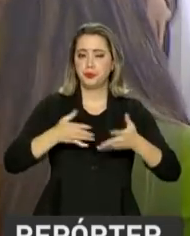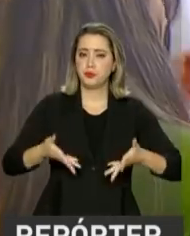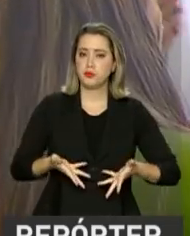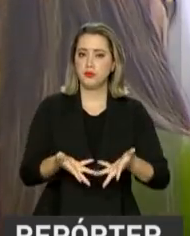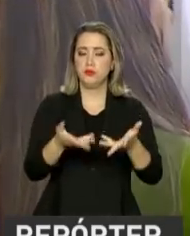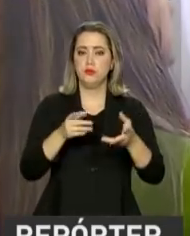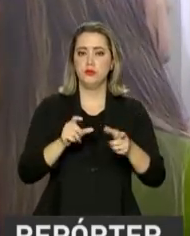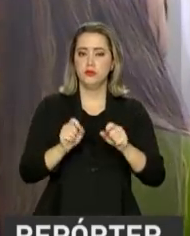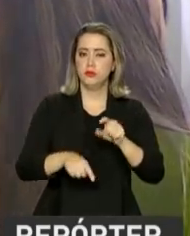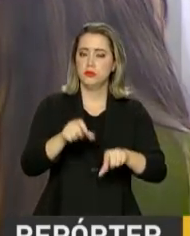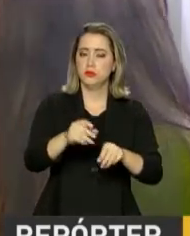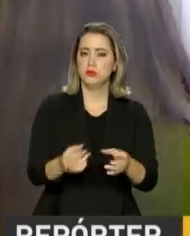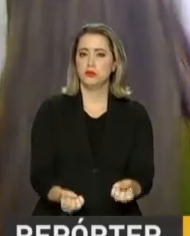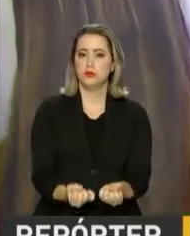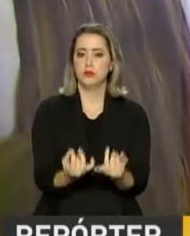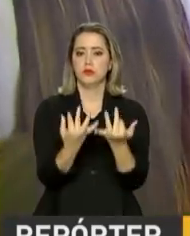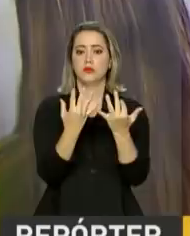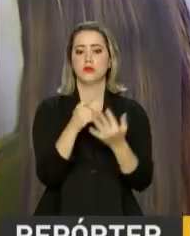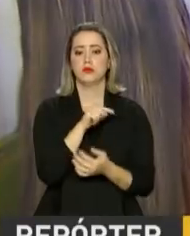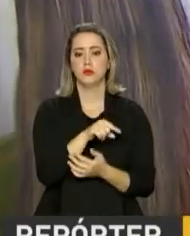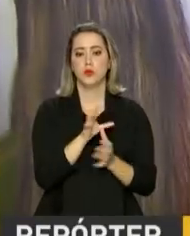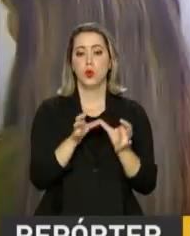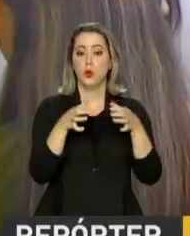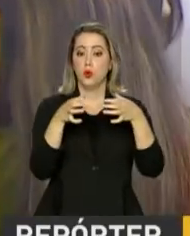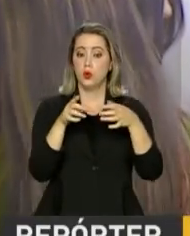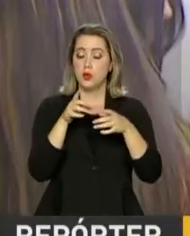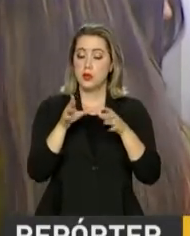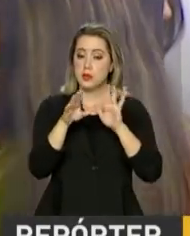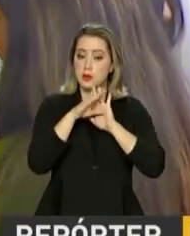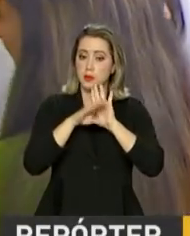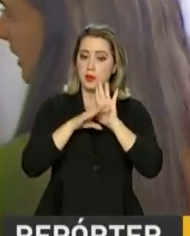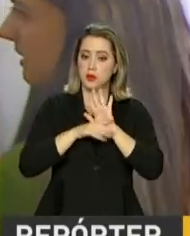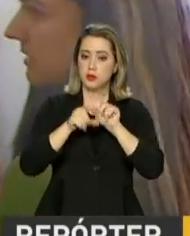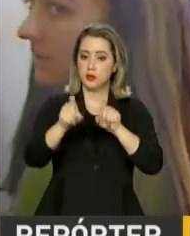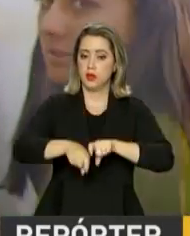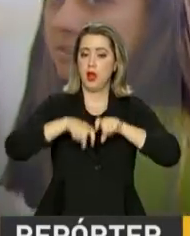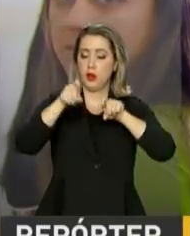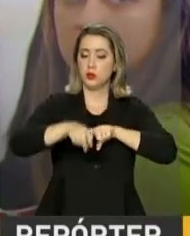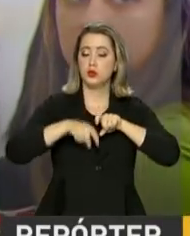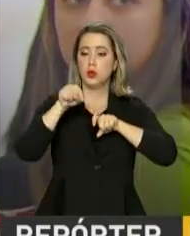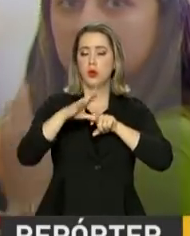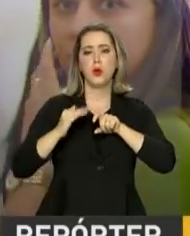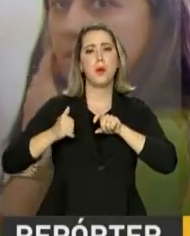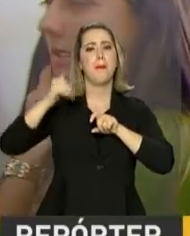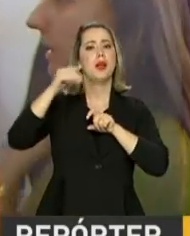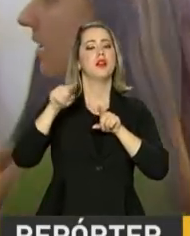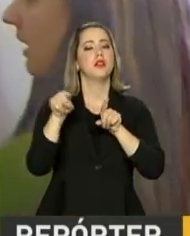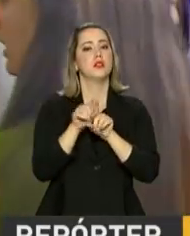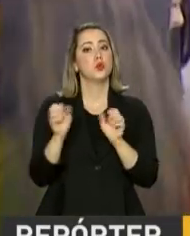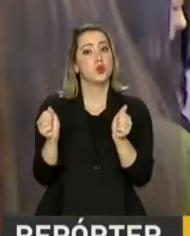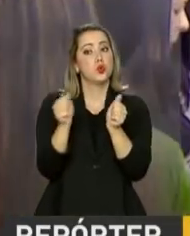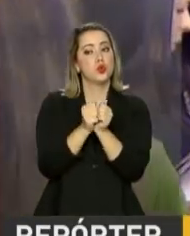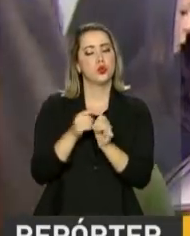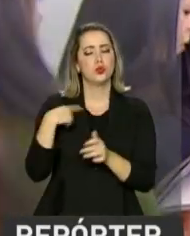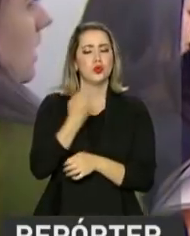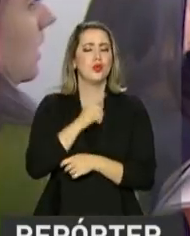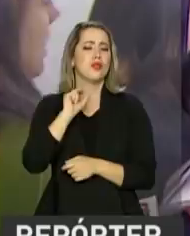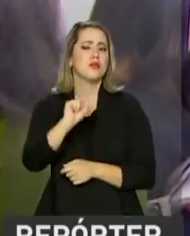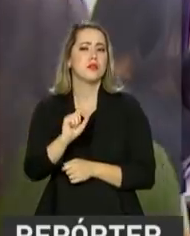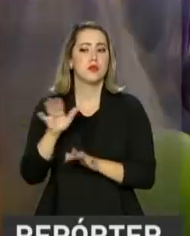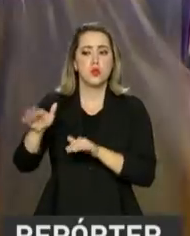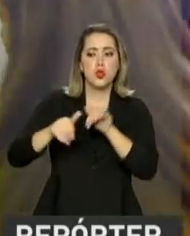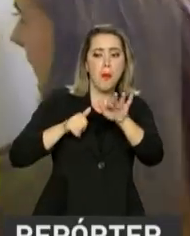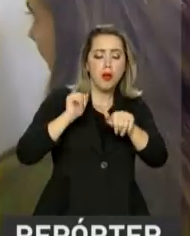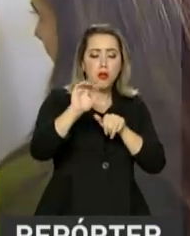Esse plano AgroMais, ele foi concebido junto com o setor produtivo brasileiro. O que fizemos? Chamamos o setor, as suas diversas áreas,